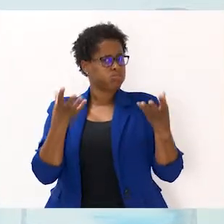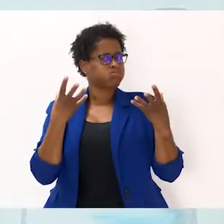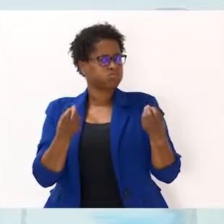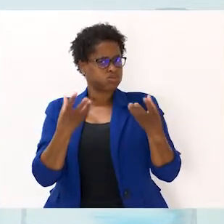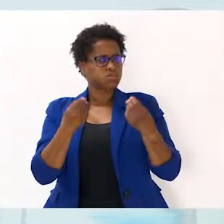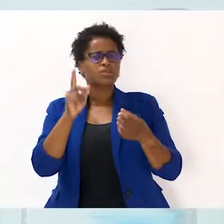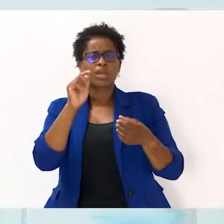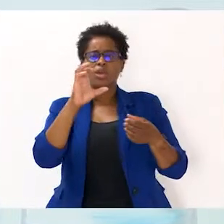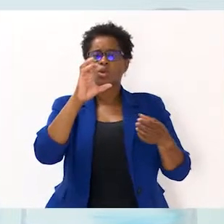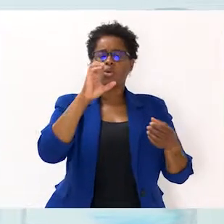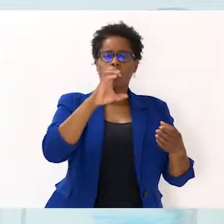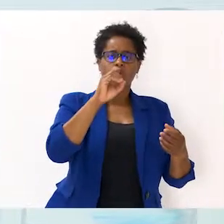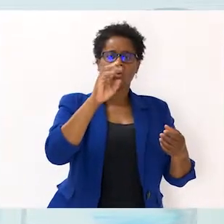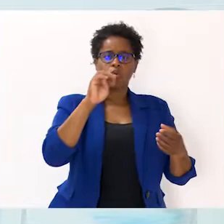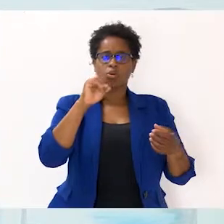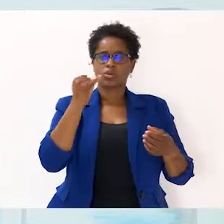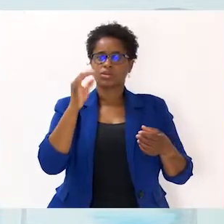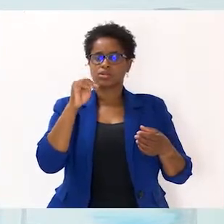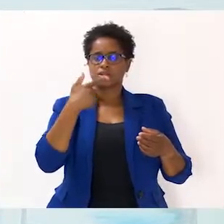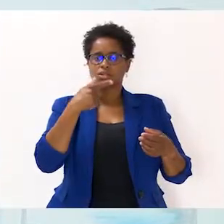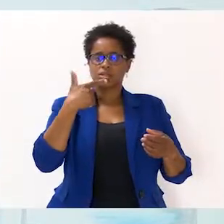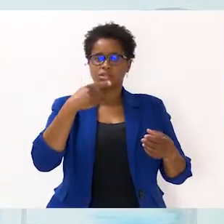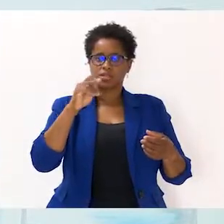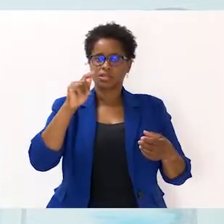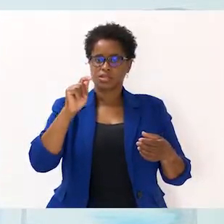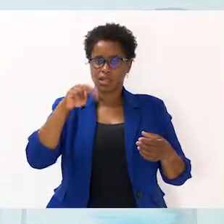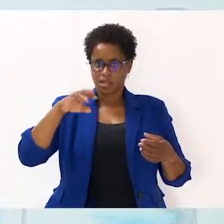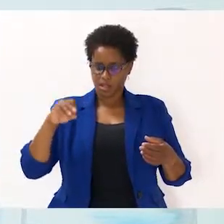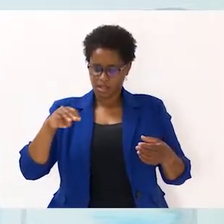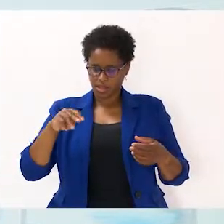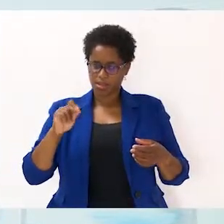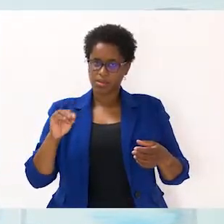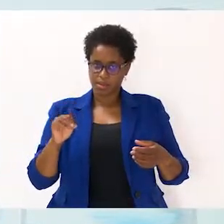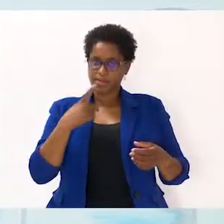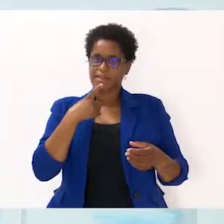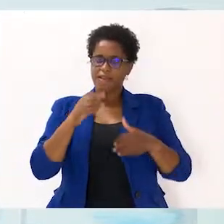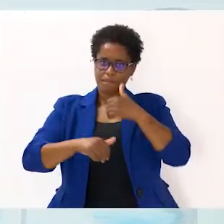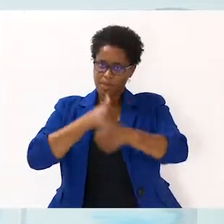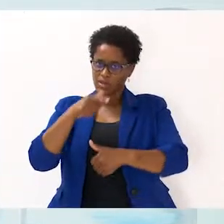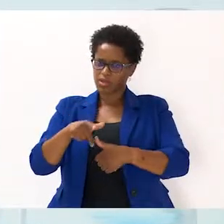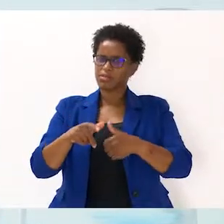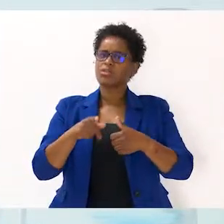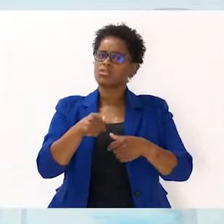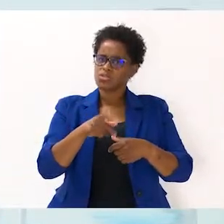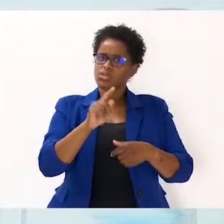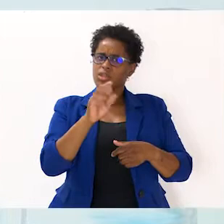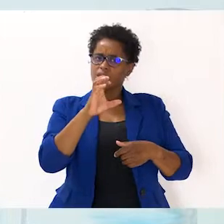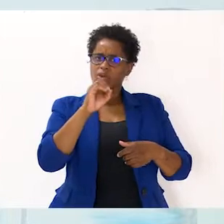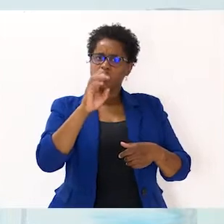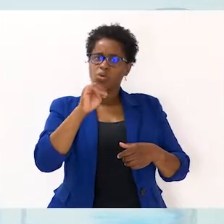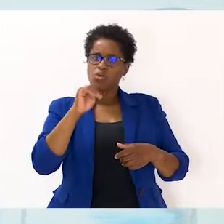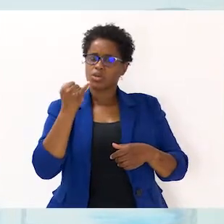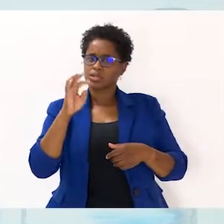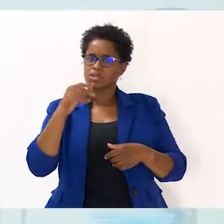de ecossistemas. E para compreender melhor isto de ecossistema, nós temos